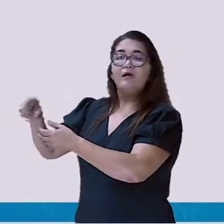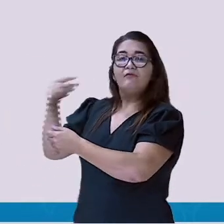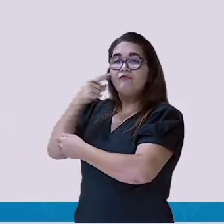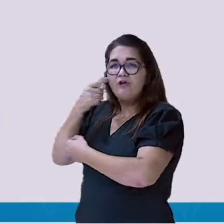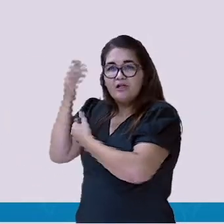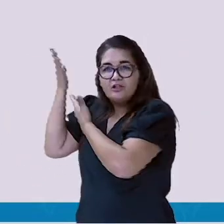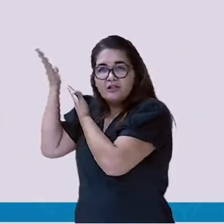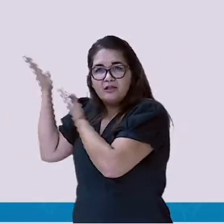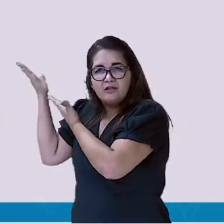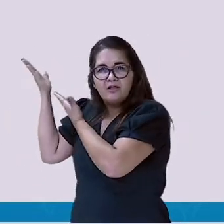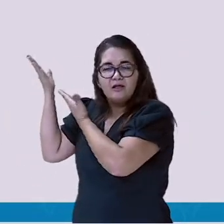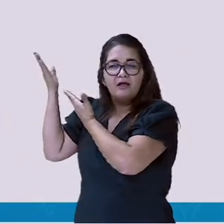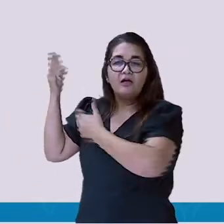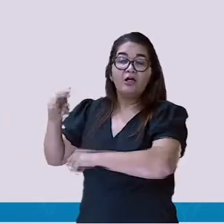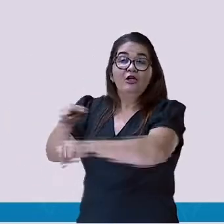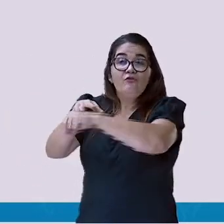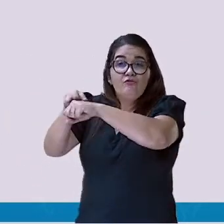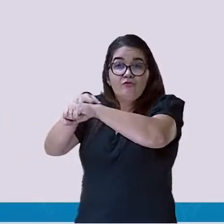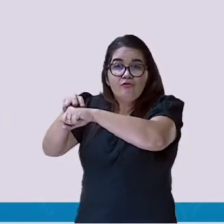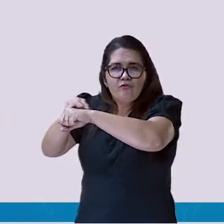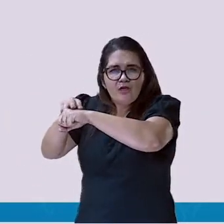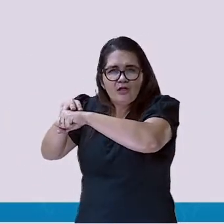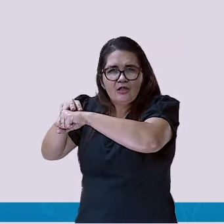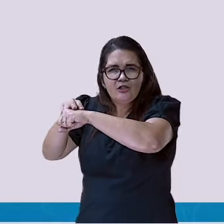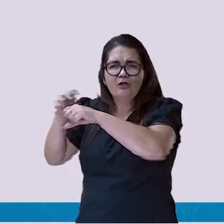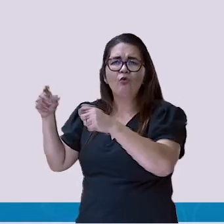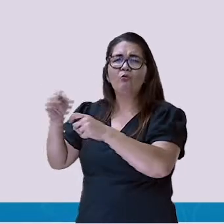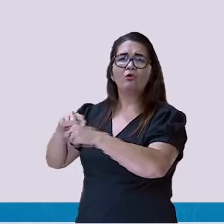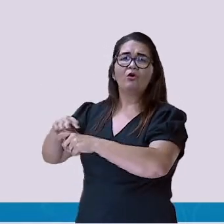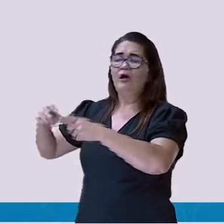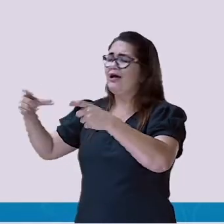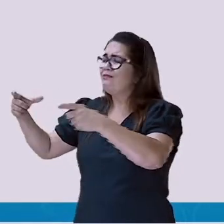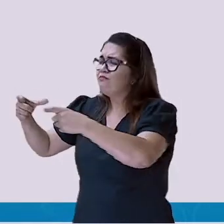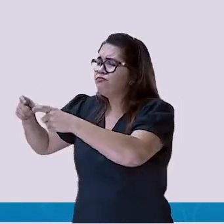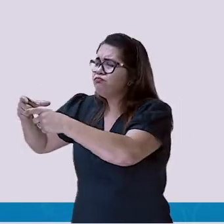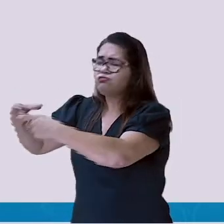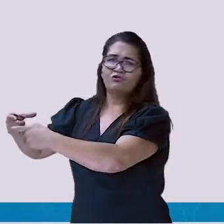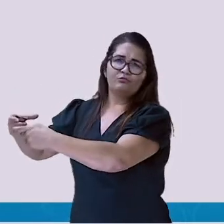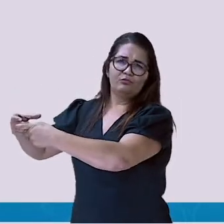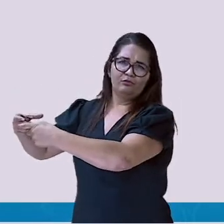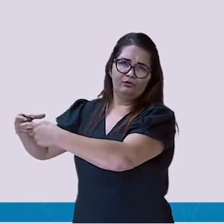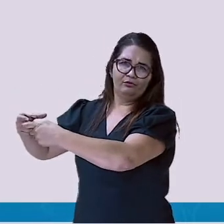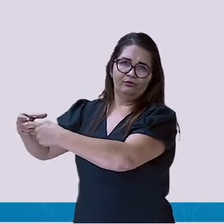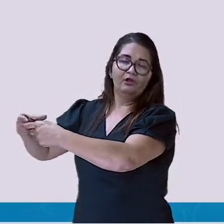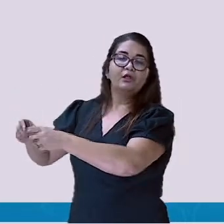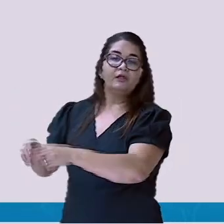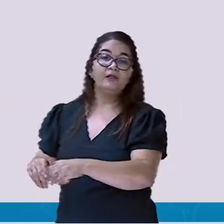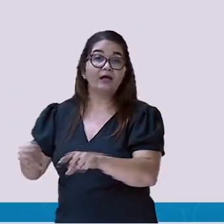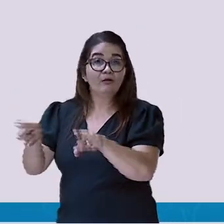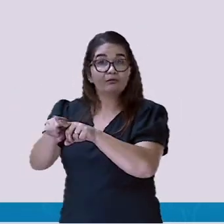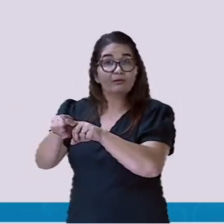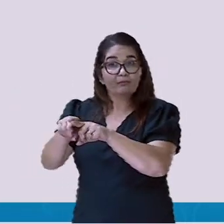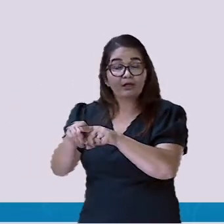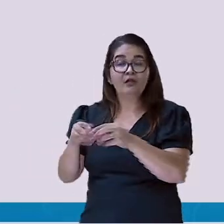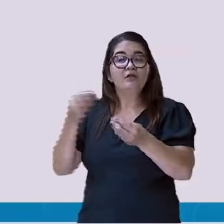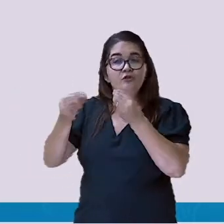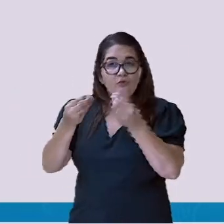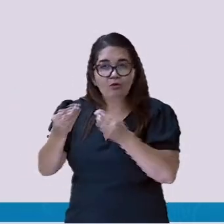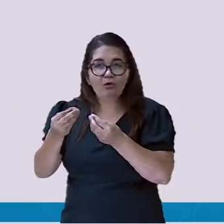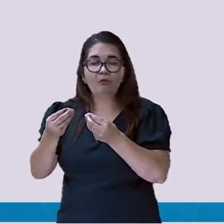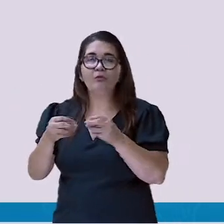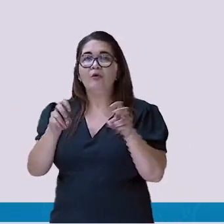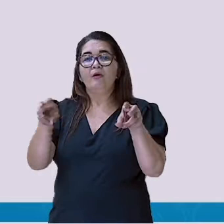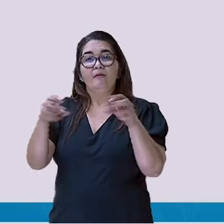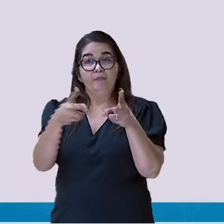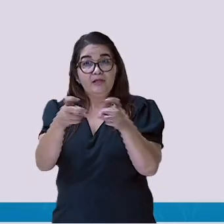o mar, então a gente tem ali uma região próxima ao mar. A vegetação, a gente fala de região litorânea, região